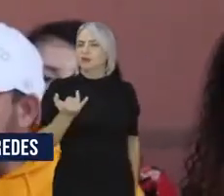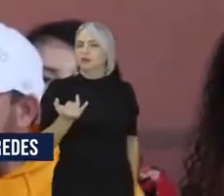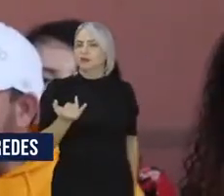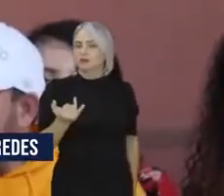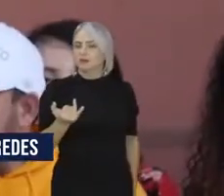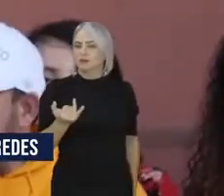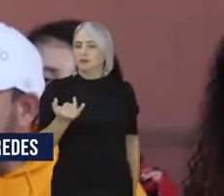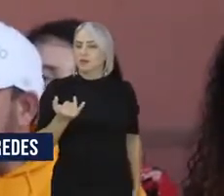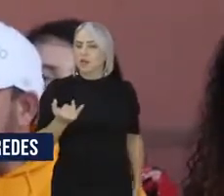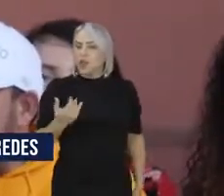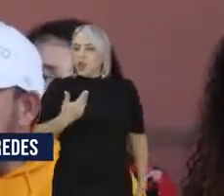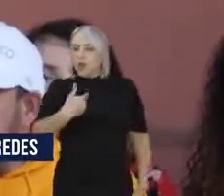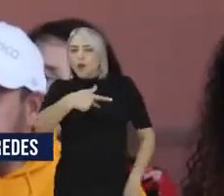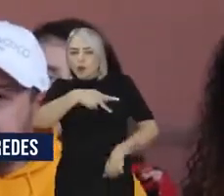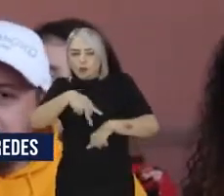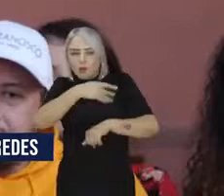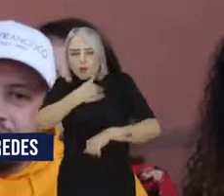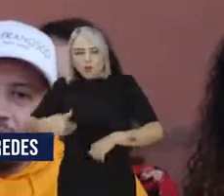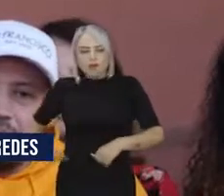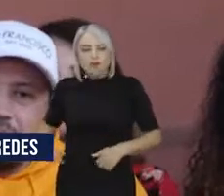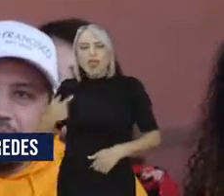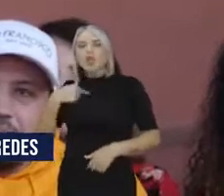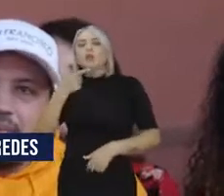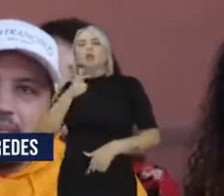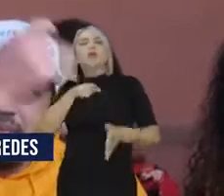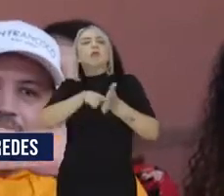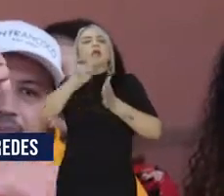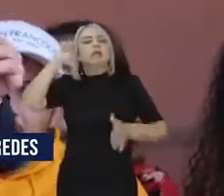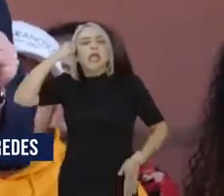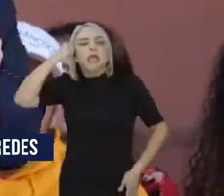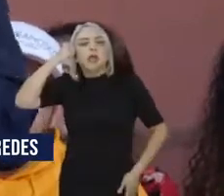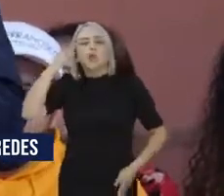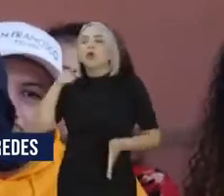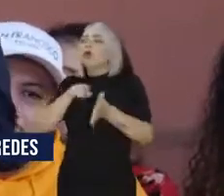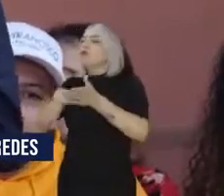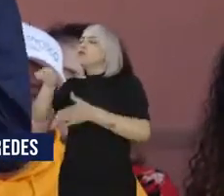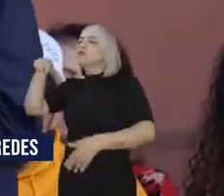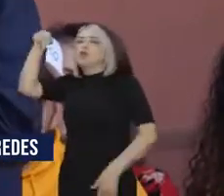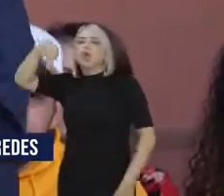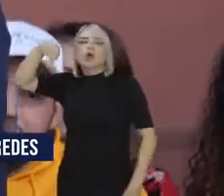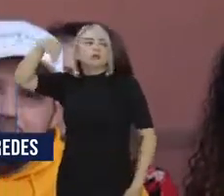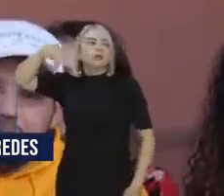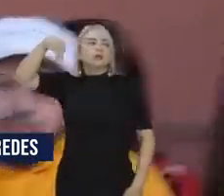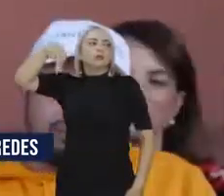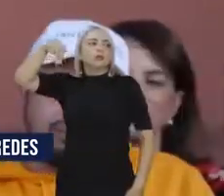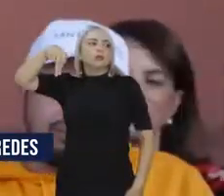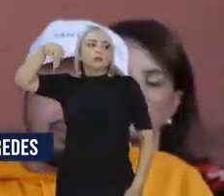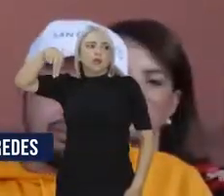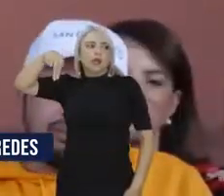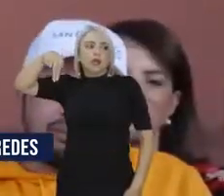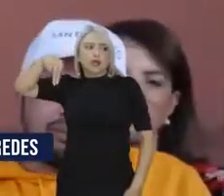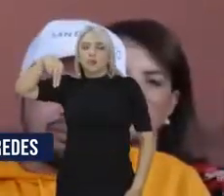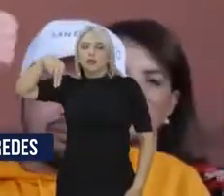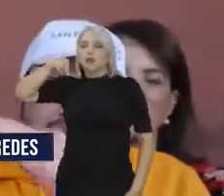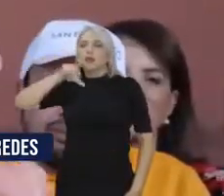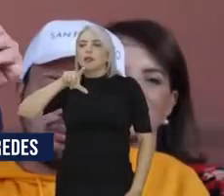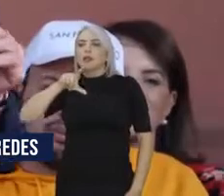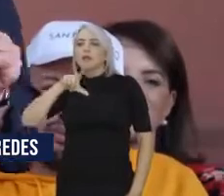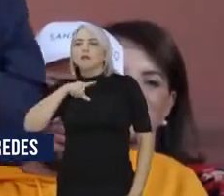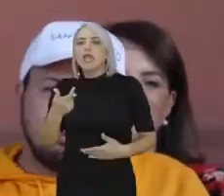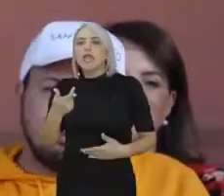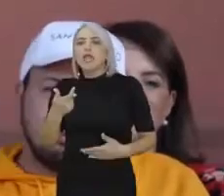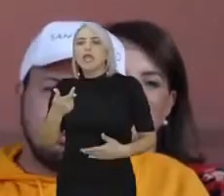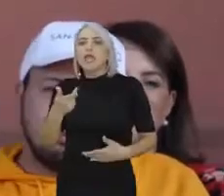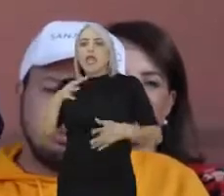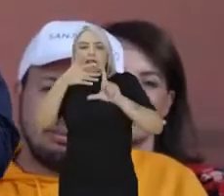tem que perguntar: ah, você é negro, ah, você é nordestino, ah, você é estrangeiro, você é LGBT,